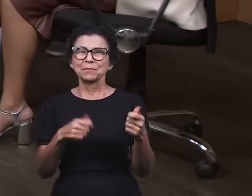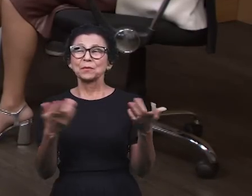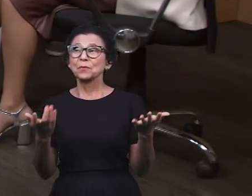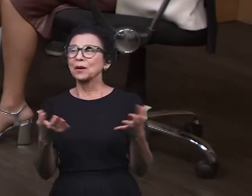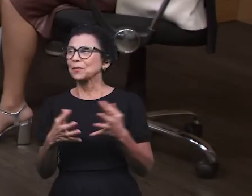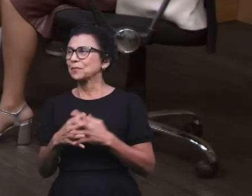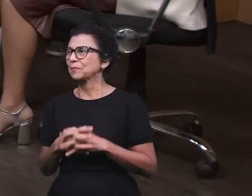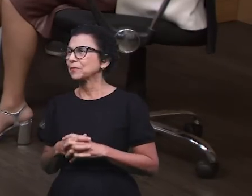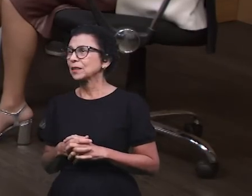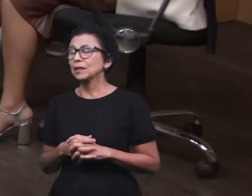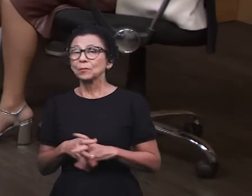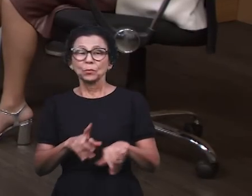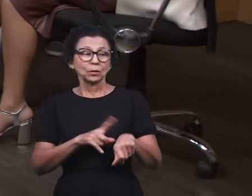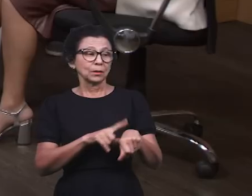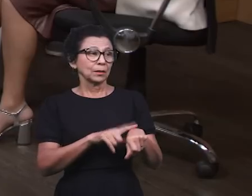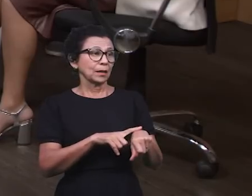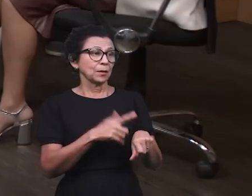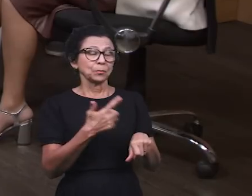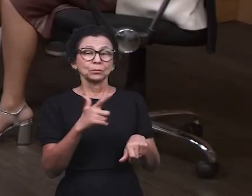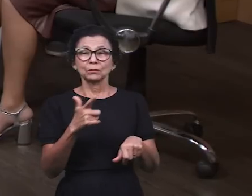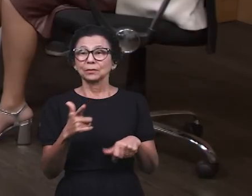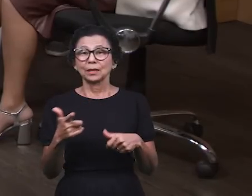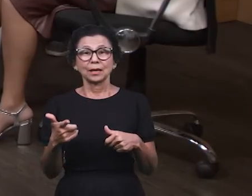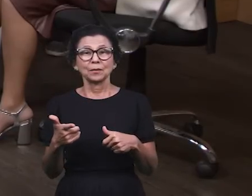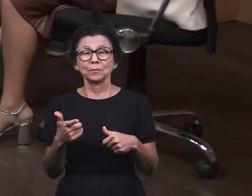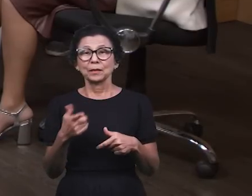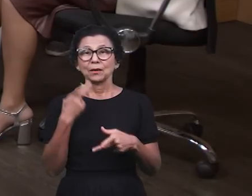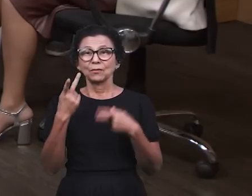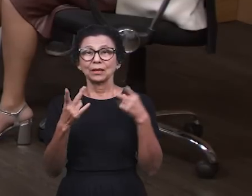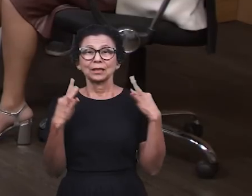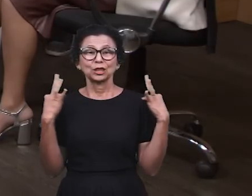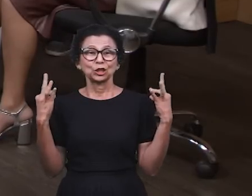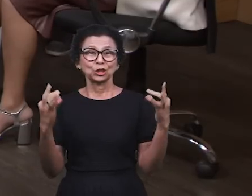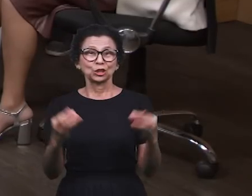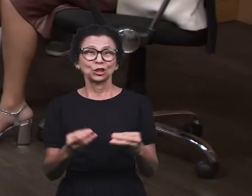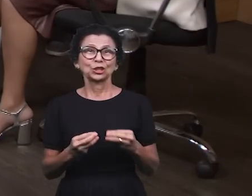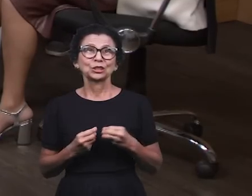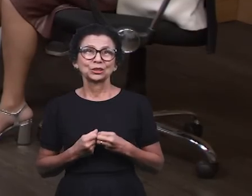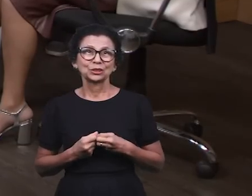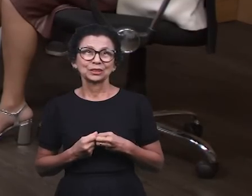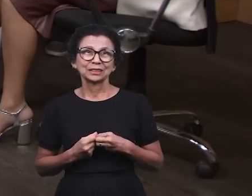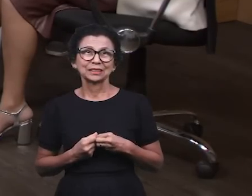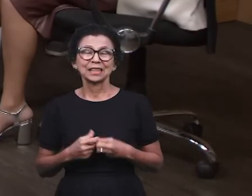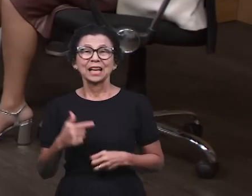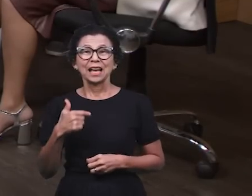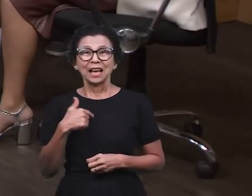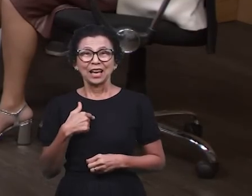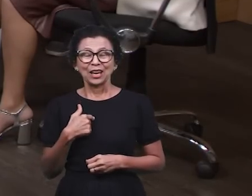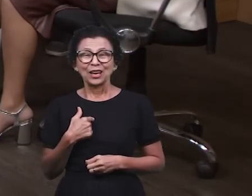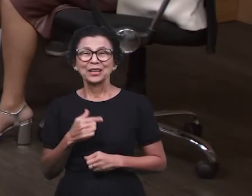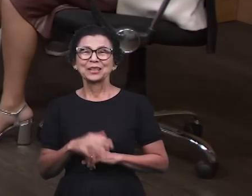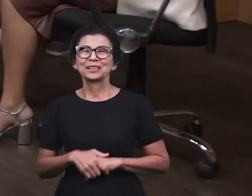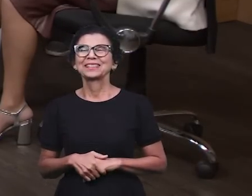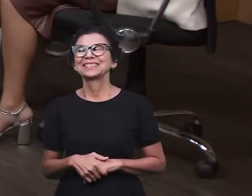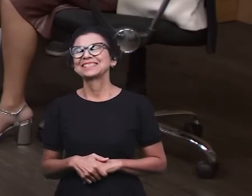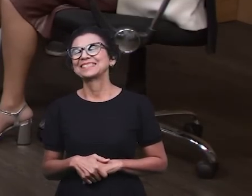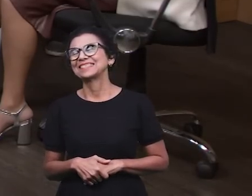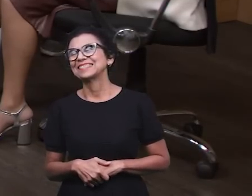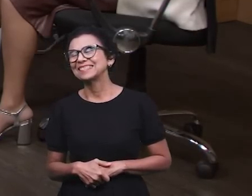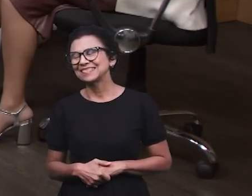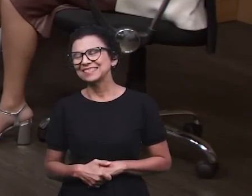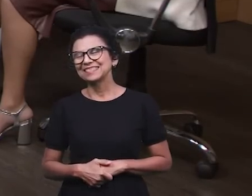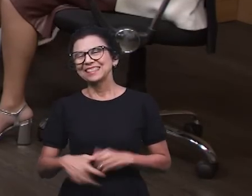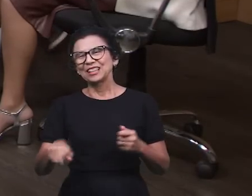Vamos dizer o seguinte, a gente não tem tempo suficiente para ele contar todos, né? Mas toco é igual eu. Eu toco um monte e não toco nada.